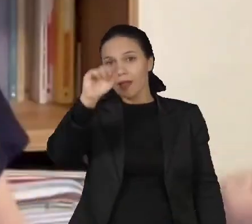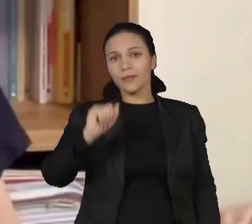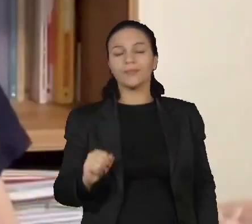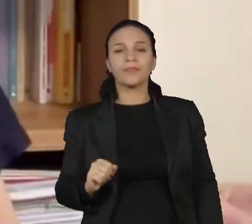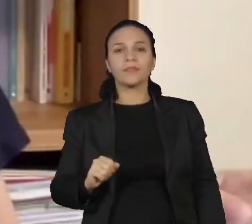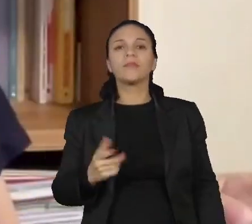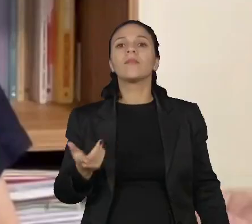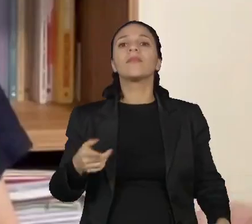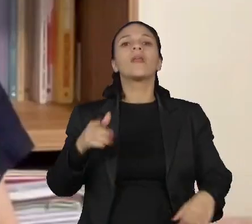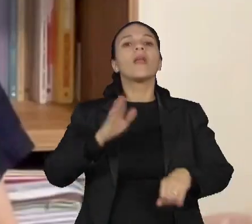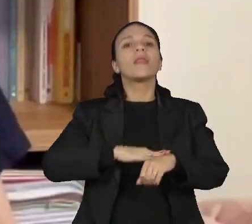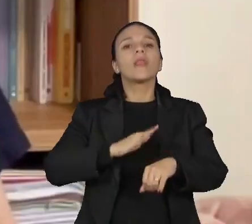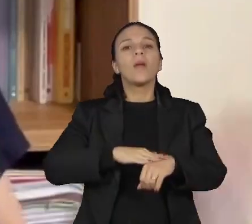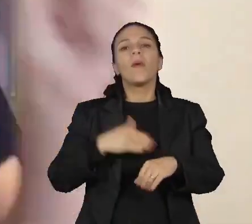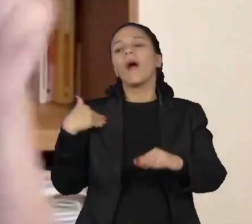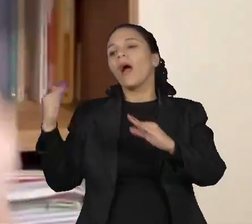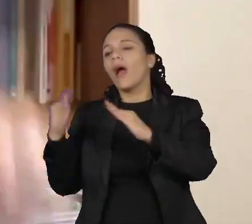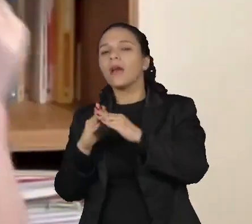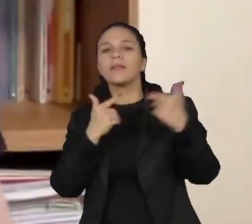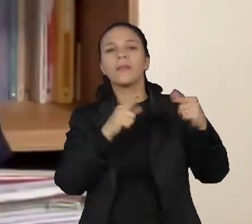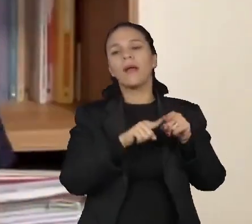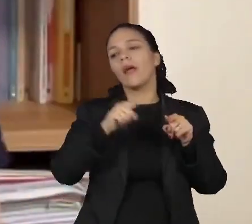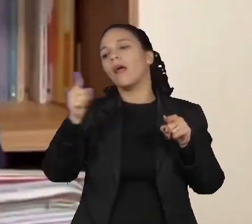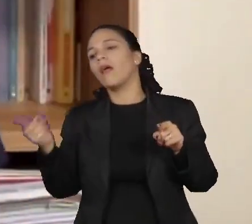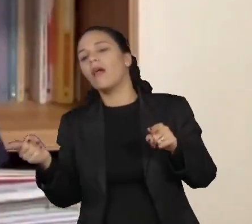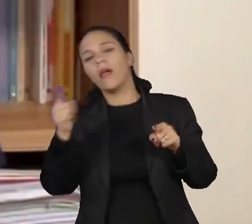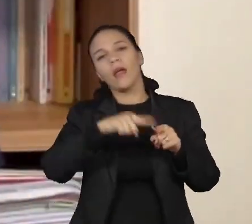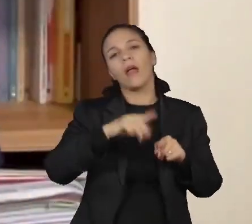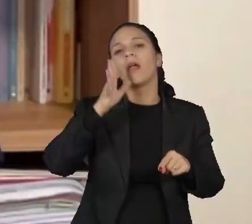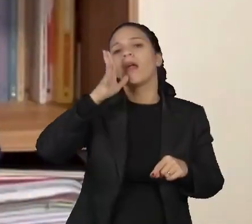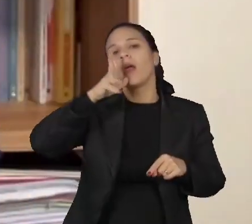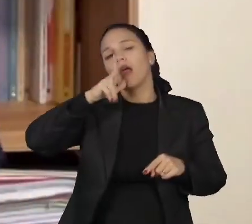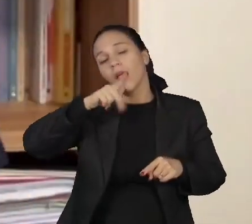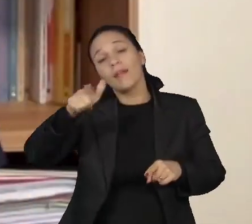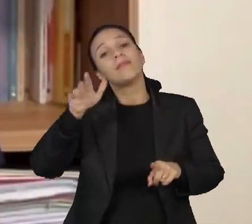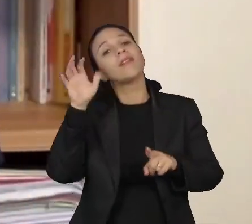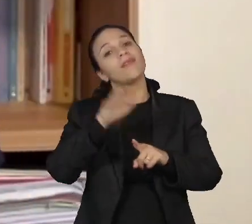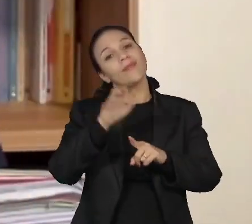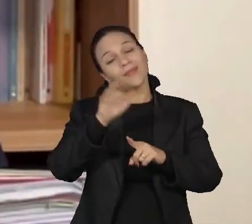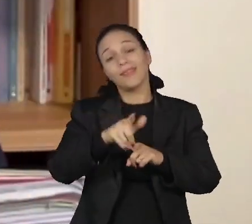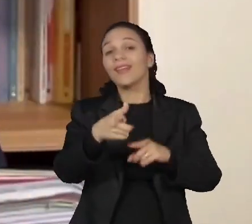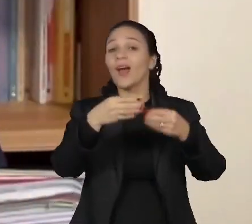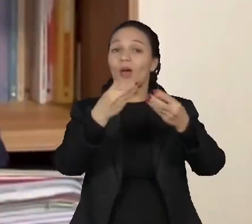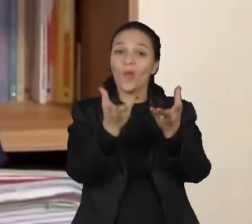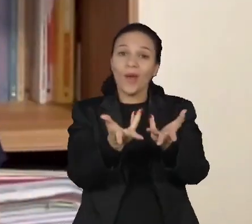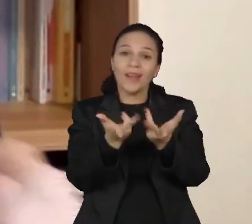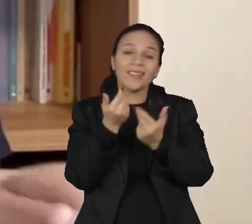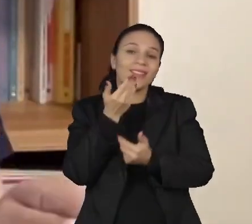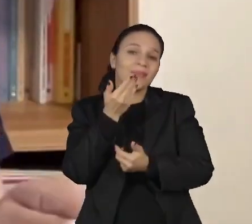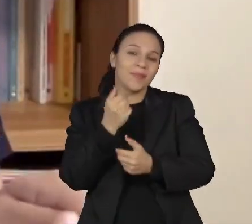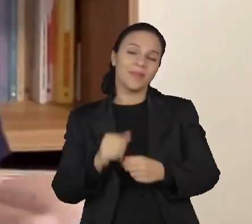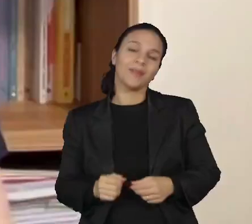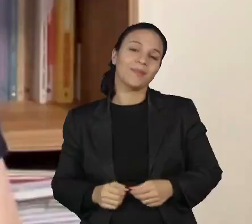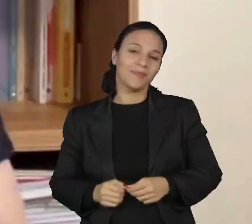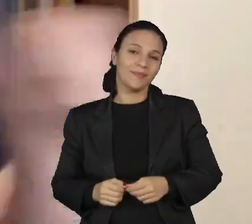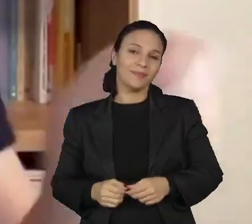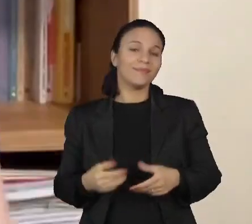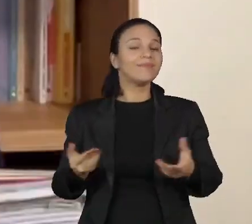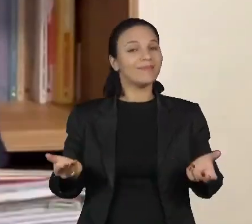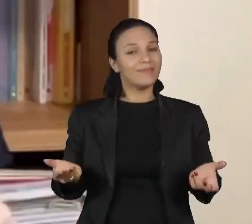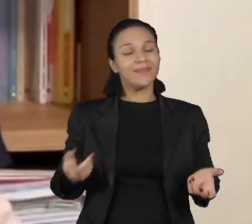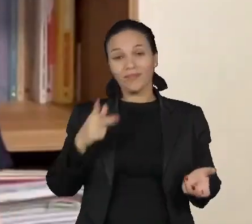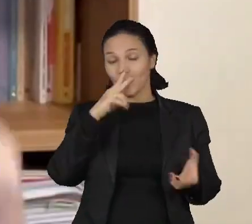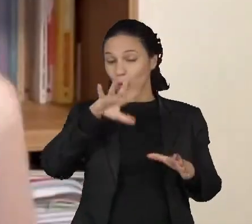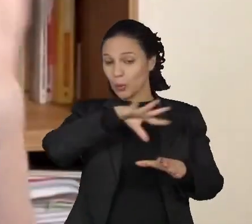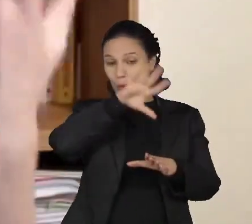de circulação na cidade muito grande, e isso também vai impactar na qualidade do alimento dessas famílias. É a